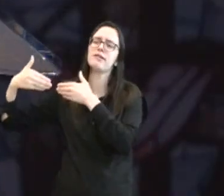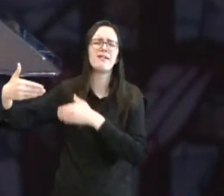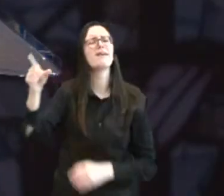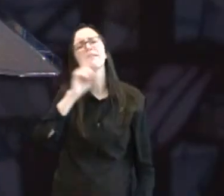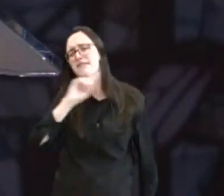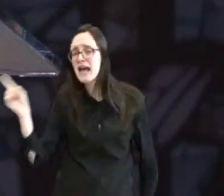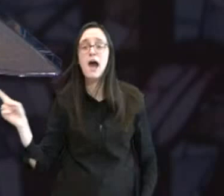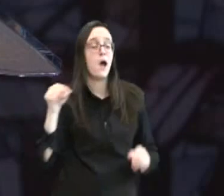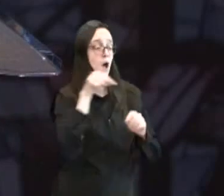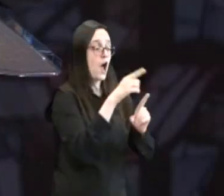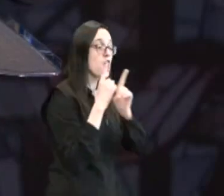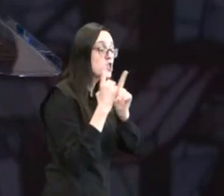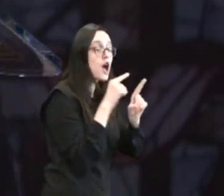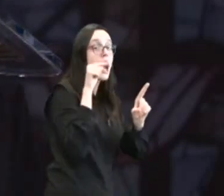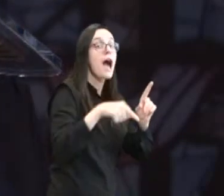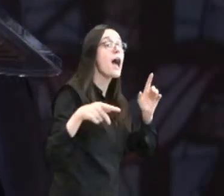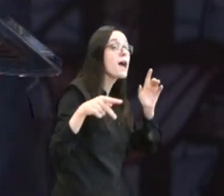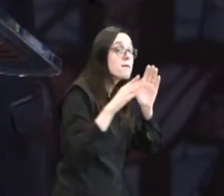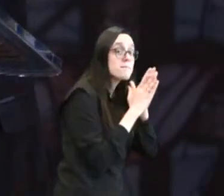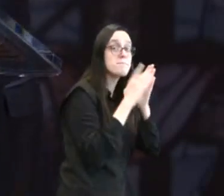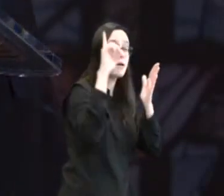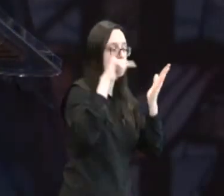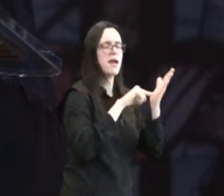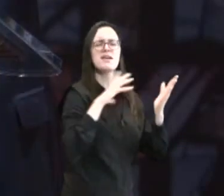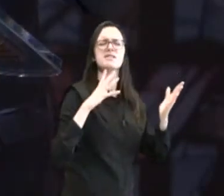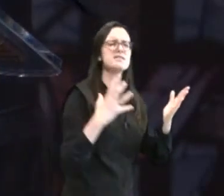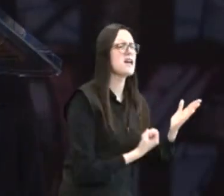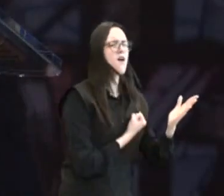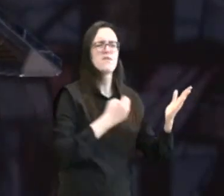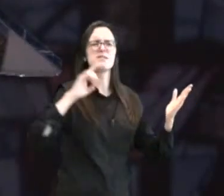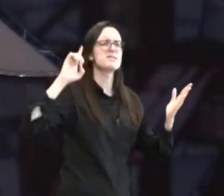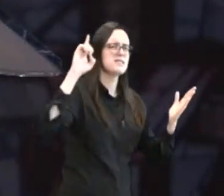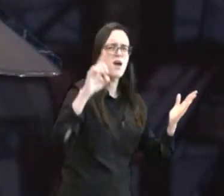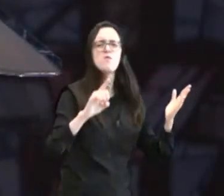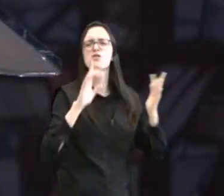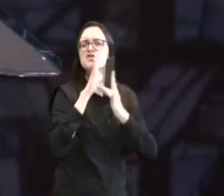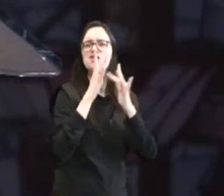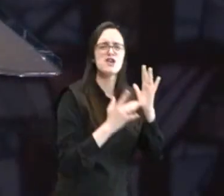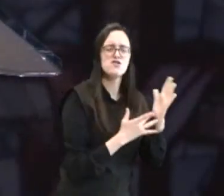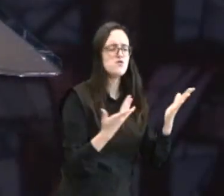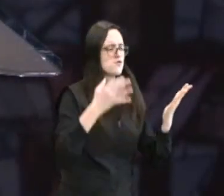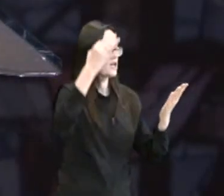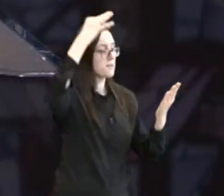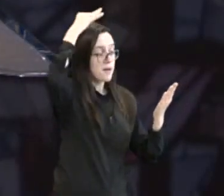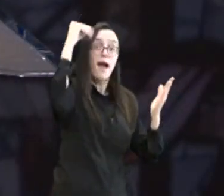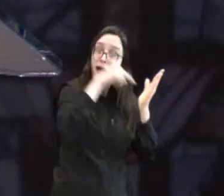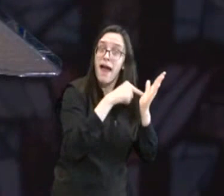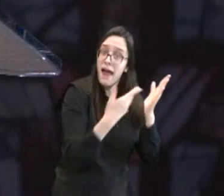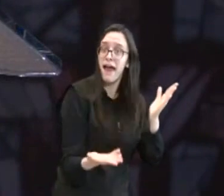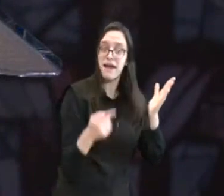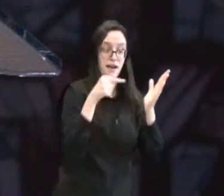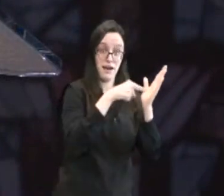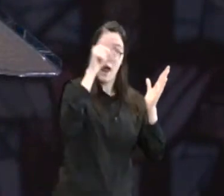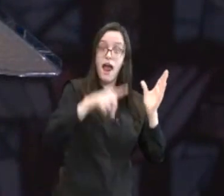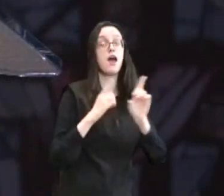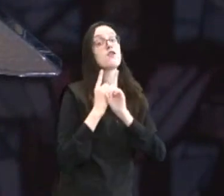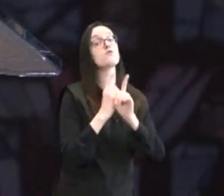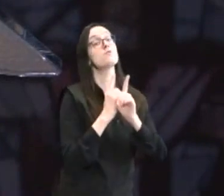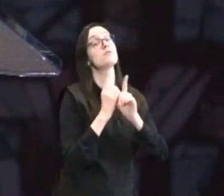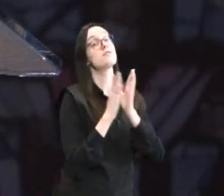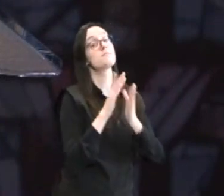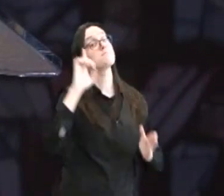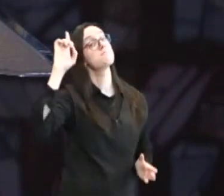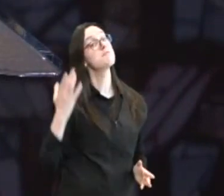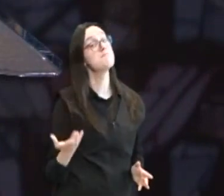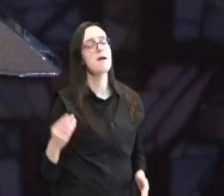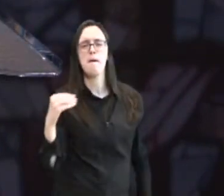doutrina bíblica é Bíblia, salvação, é Deus, é Jesus, é o Espírito Santo. Essas são as doutrinas